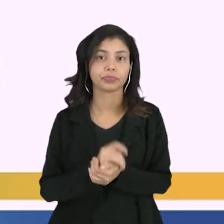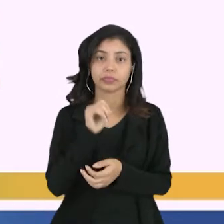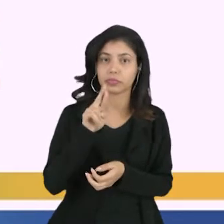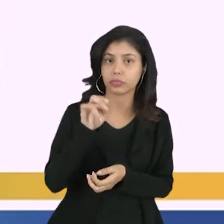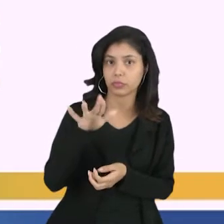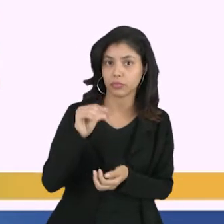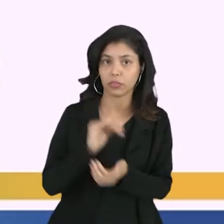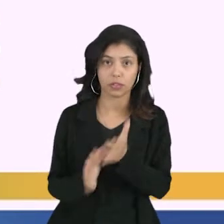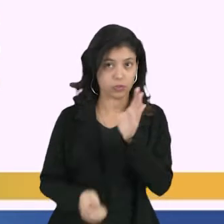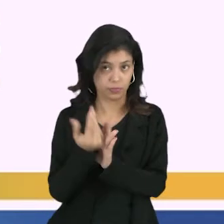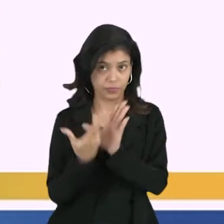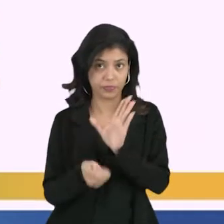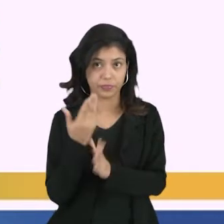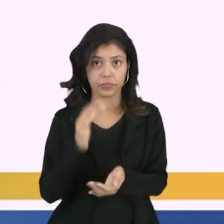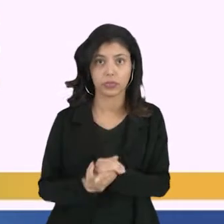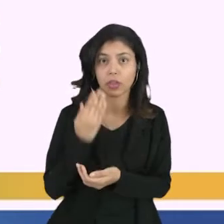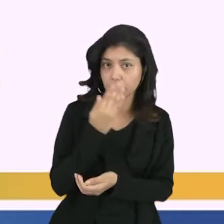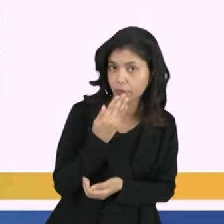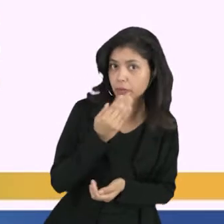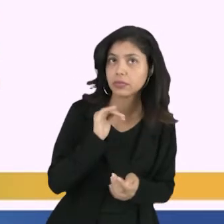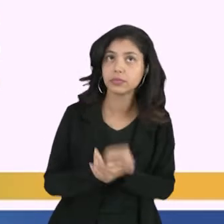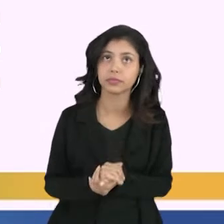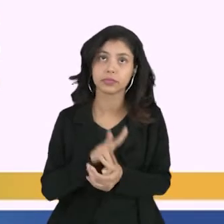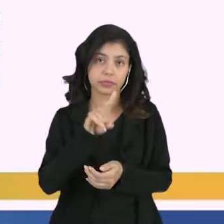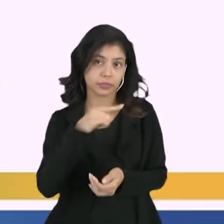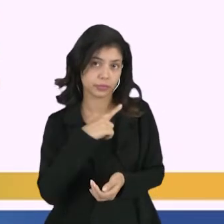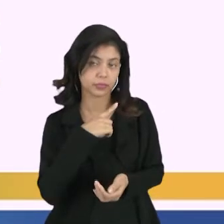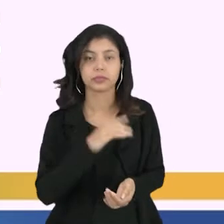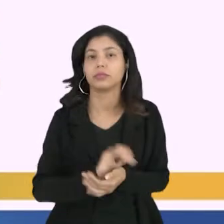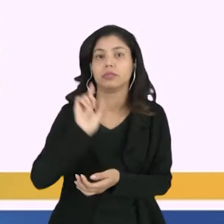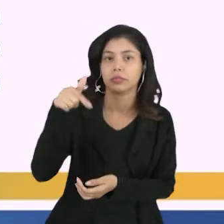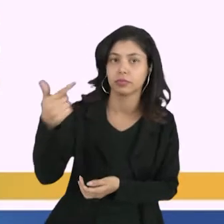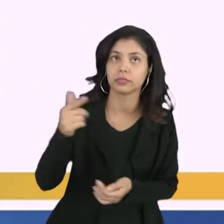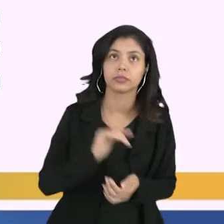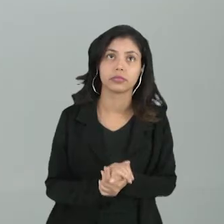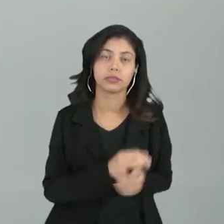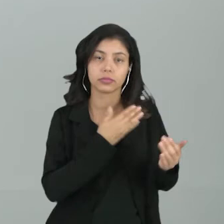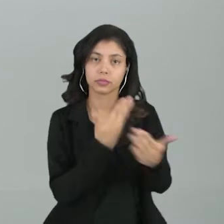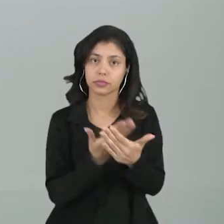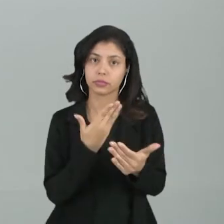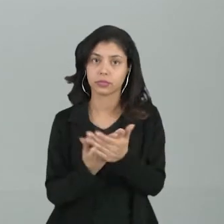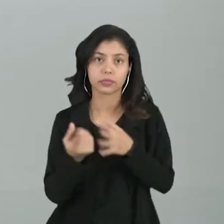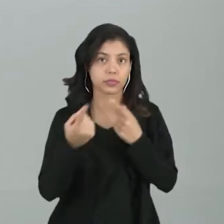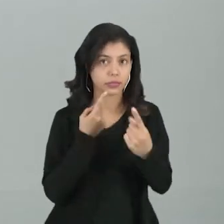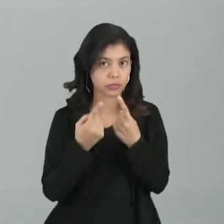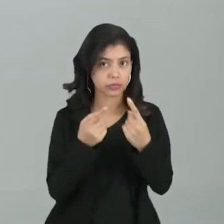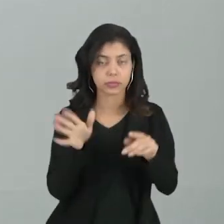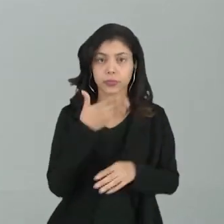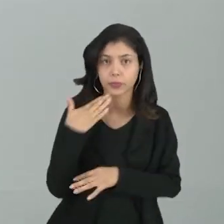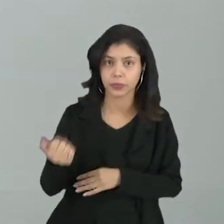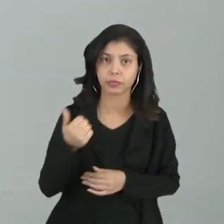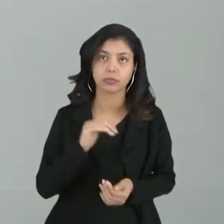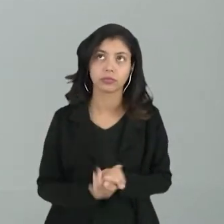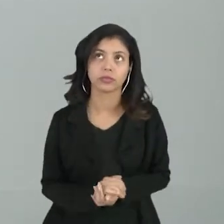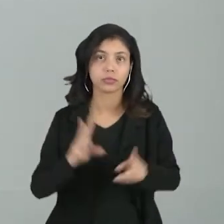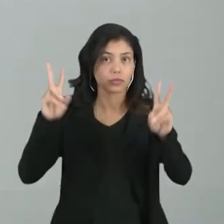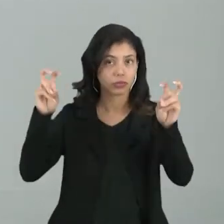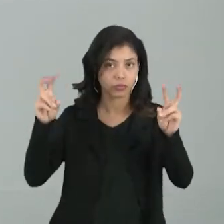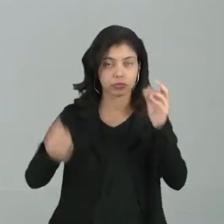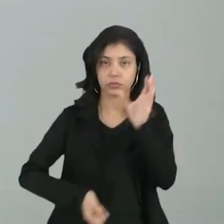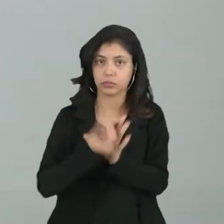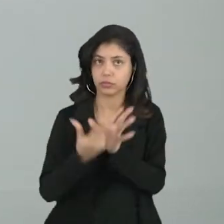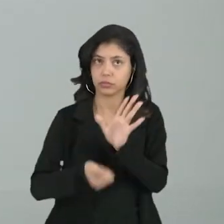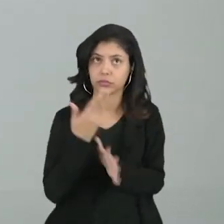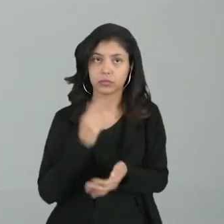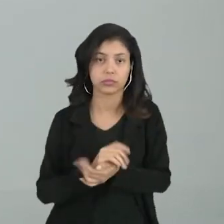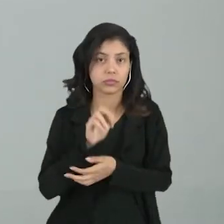da produção do açúcar, que vai ser o engenho, que depois, nas próximas aulas, a gente vai discutir melhor aí sobre essa produção